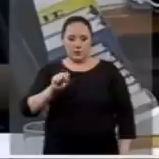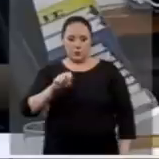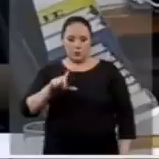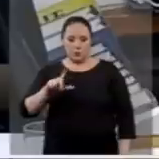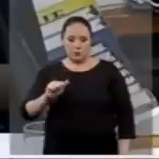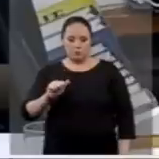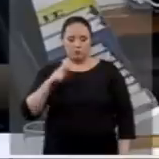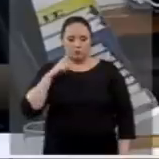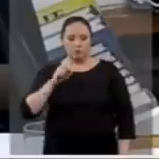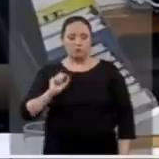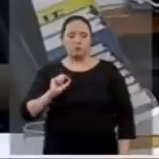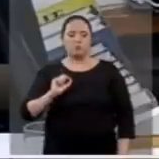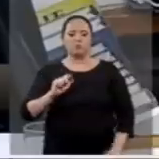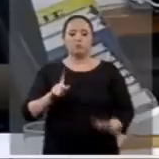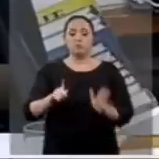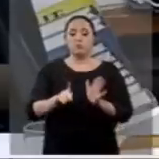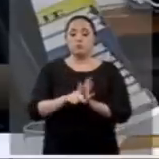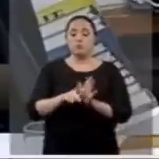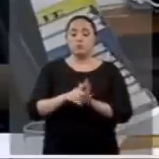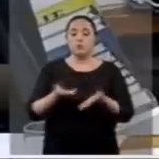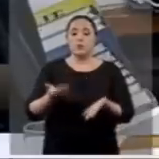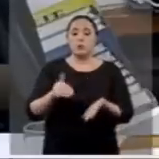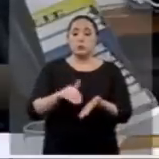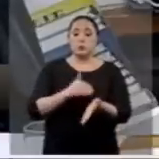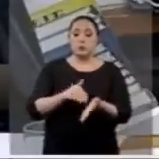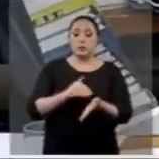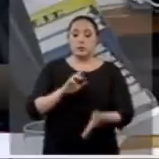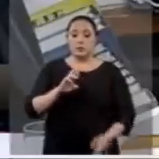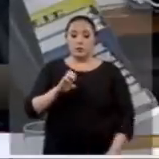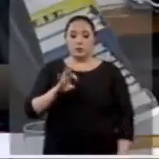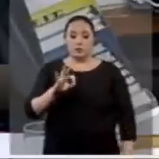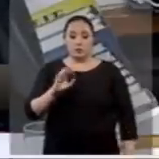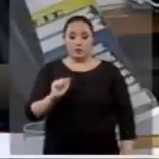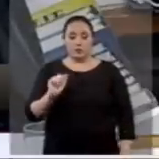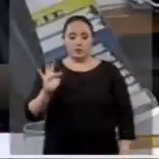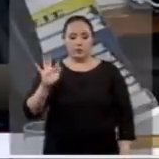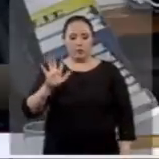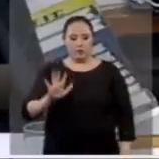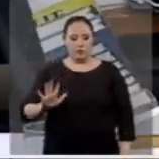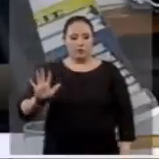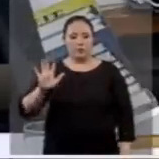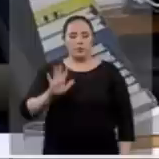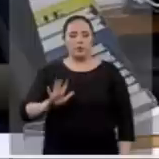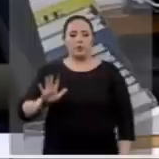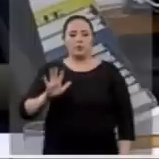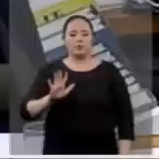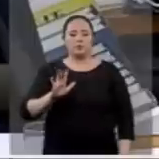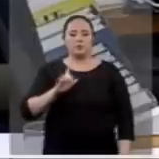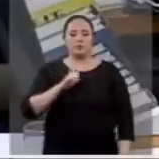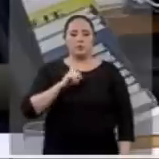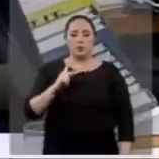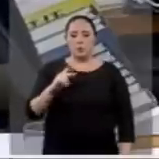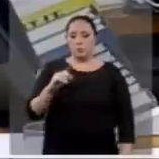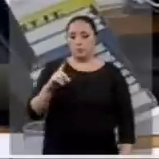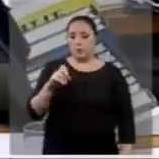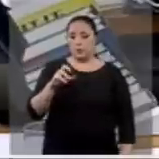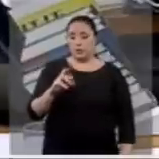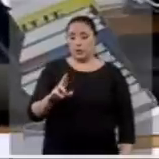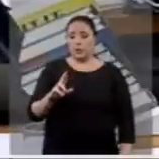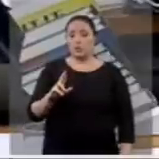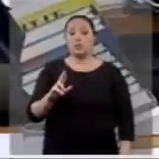confere ao secretário da Receita Federal, né, o poder, que diria